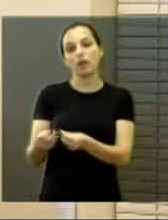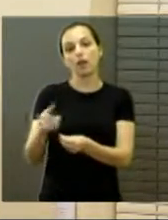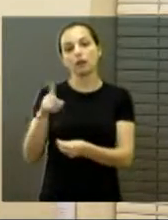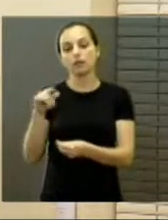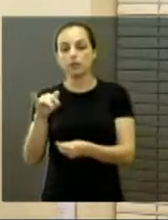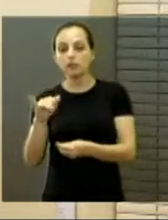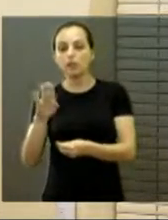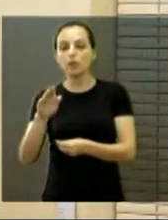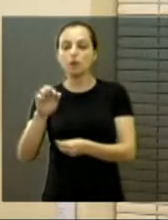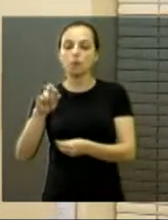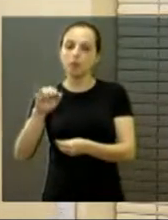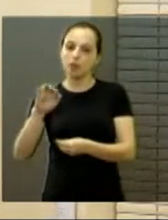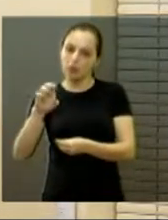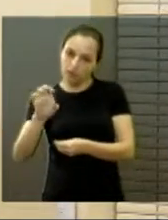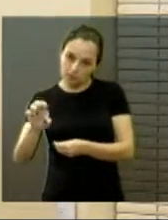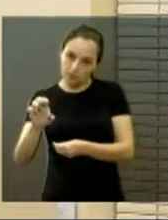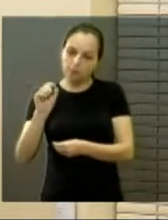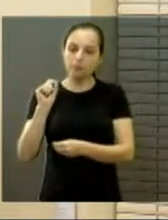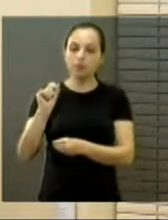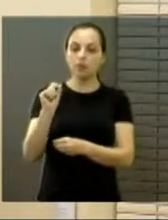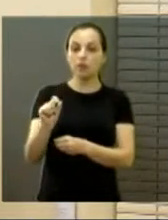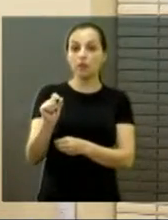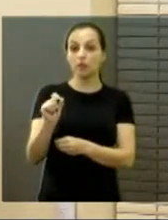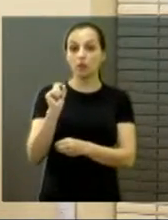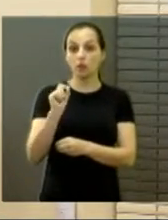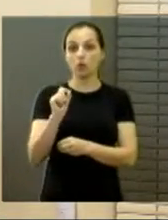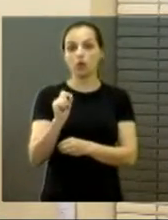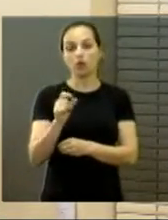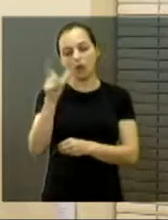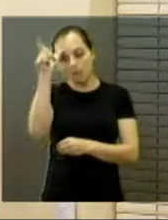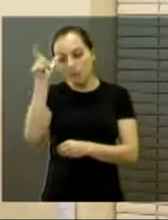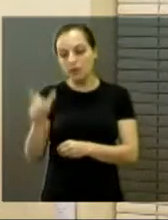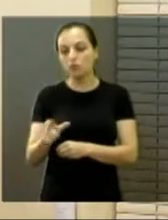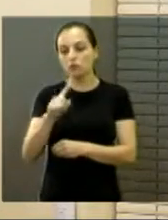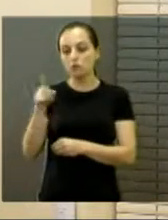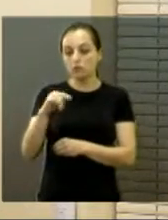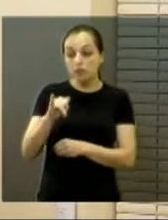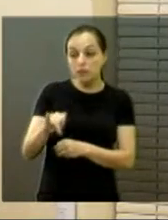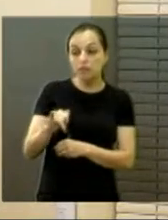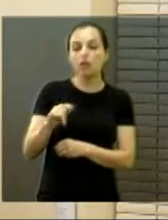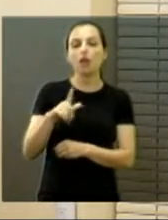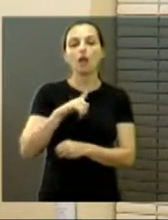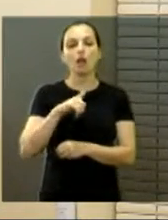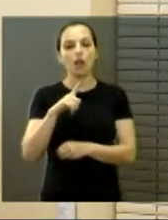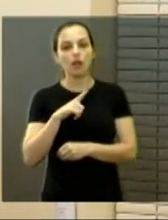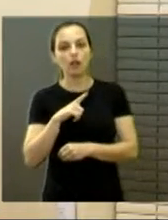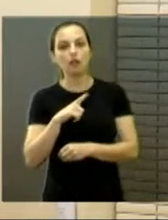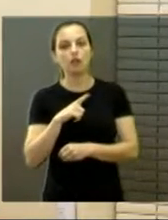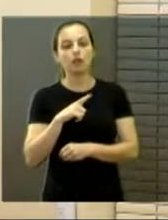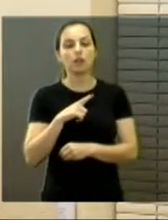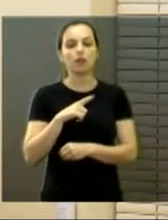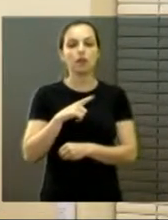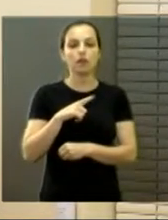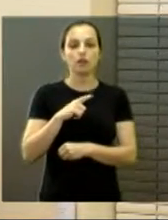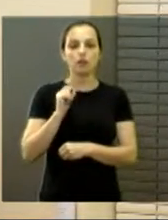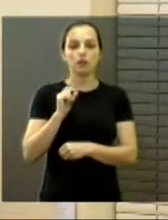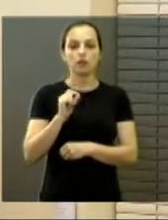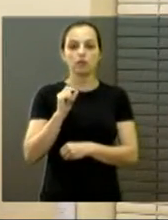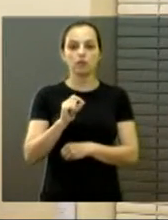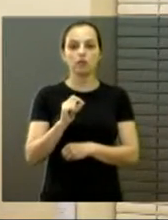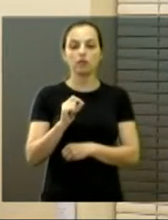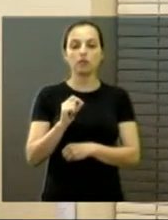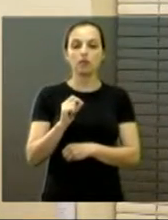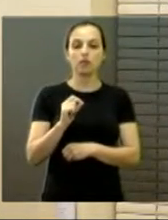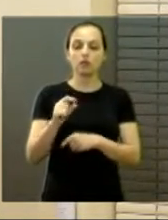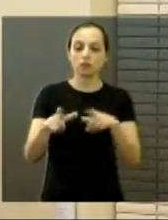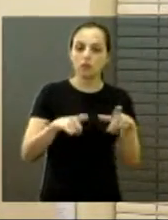Barbieri. Eu quero dizer que, no que se refere à pessoa da primeira-dama, da Zé, eu acho que ela tem credenciais e